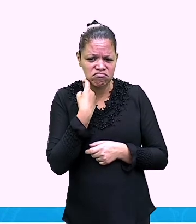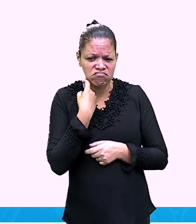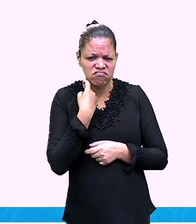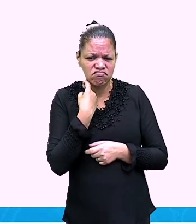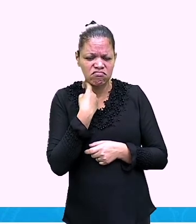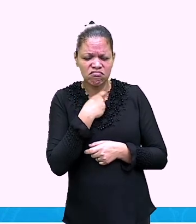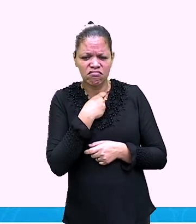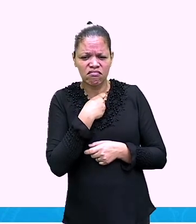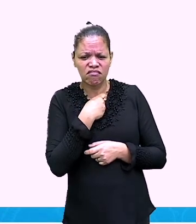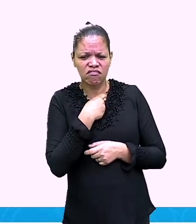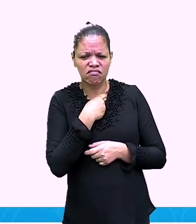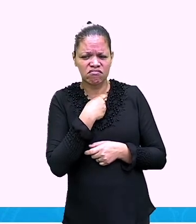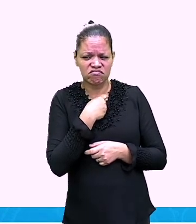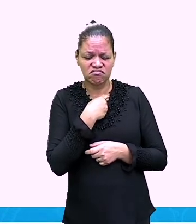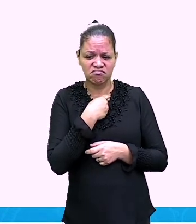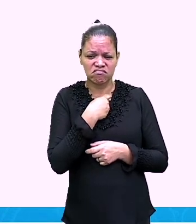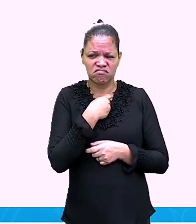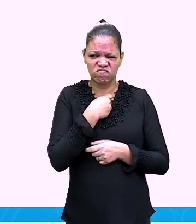peixinhos